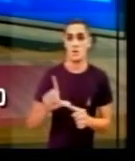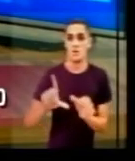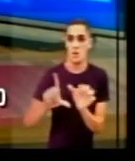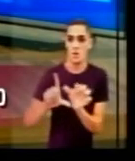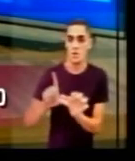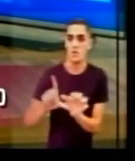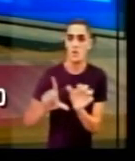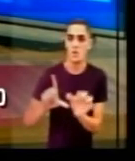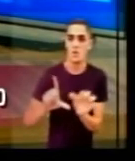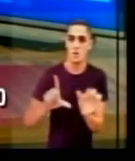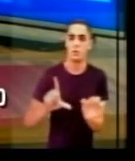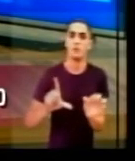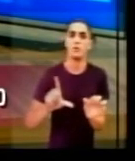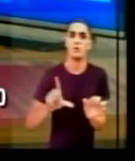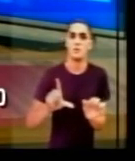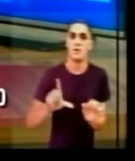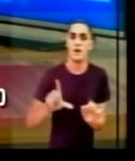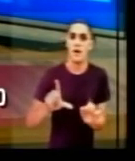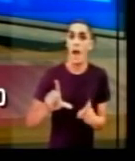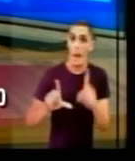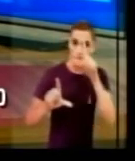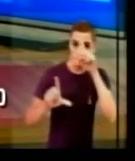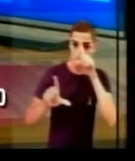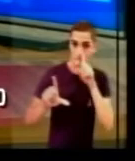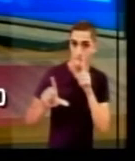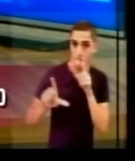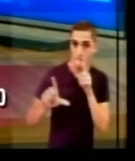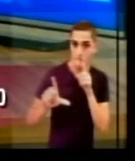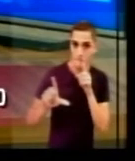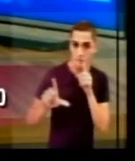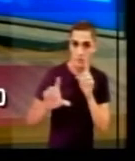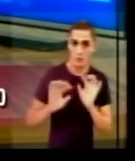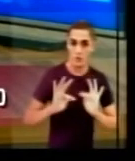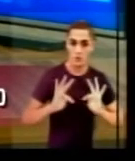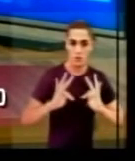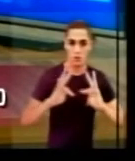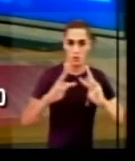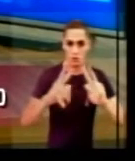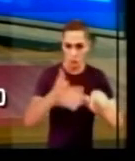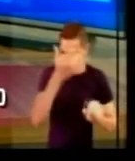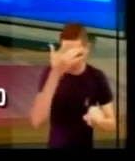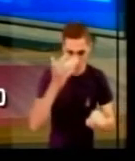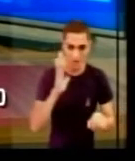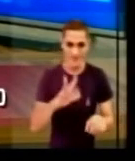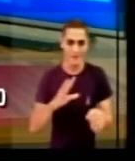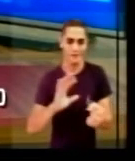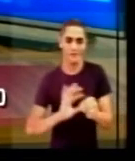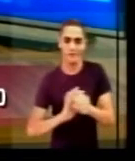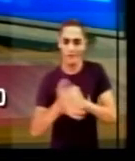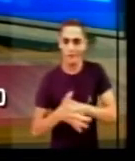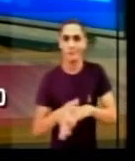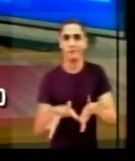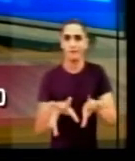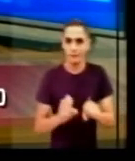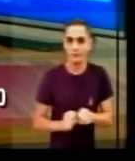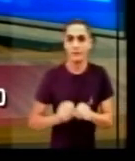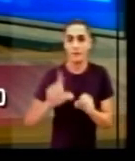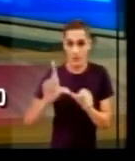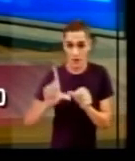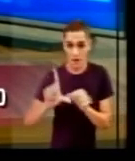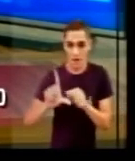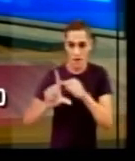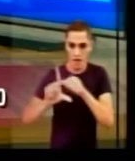testada. A linha em amarelo são os casos positivos. E a linha